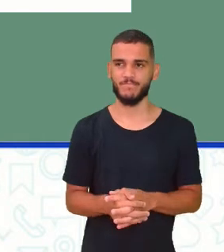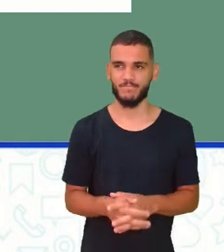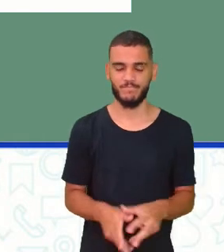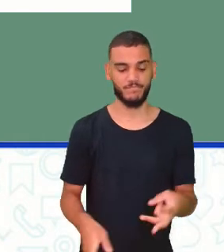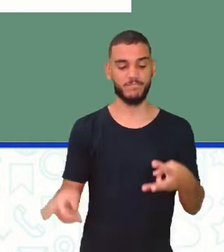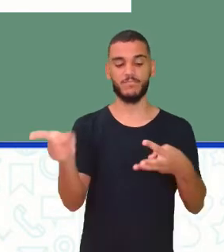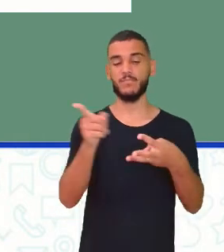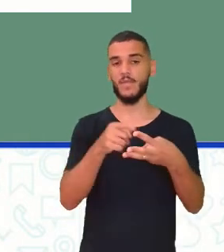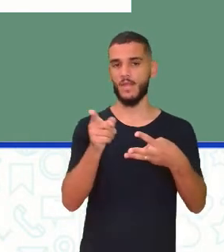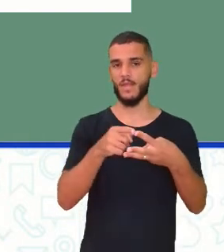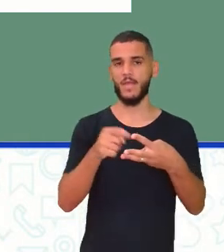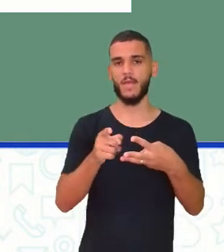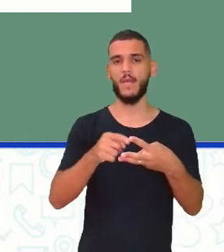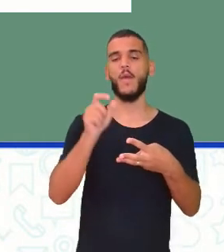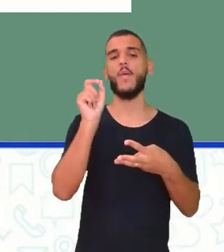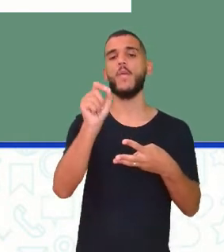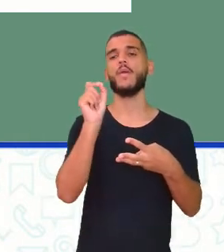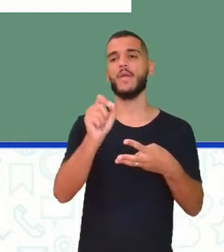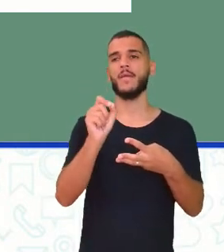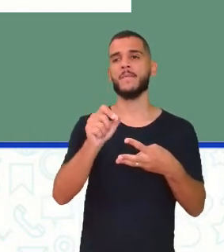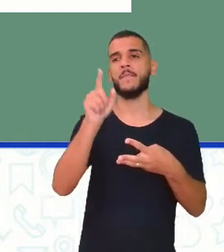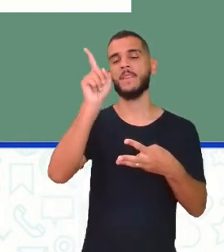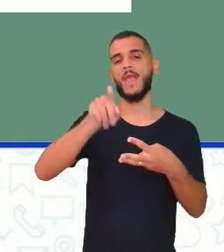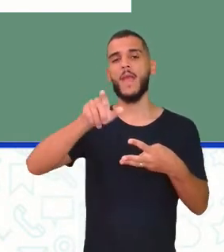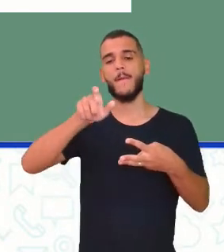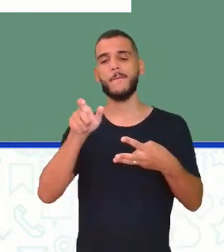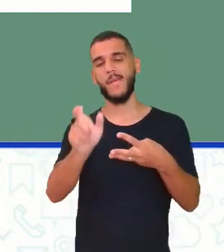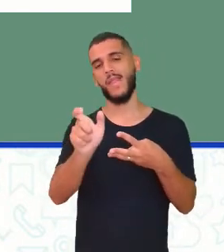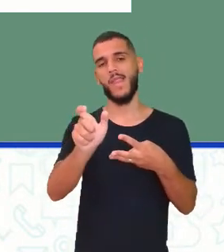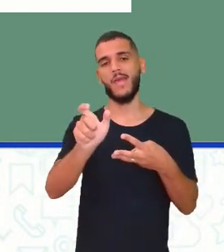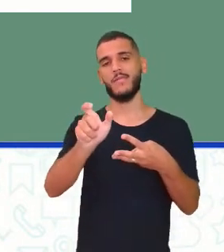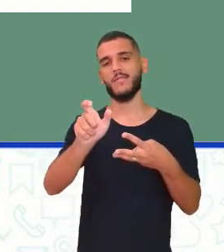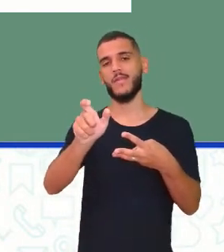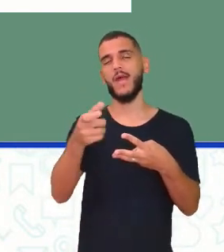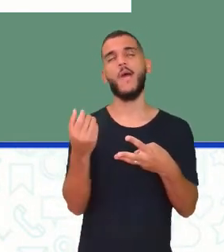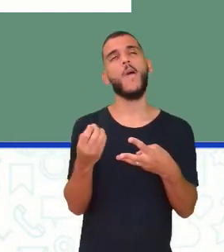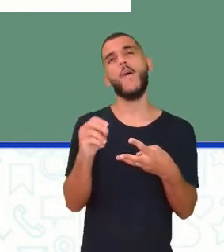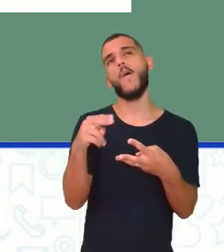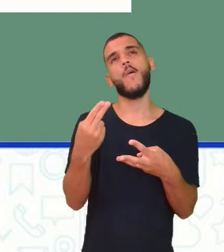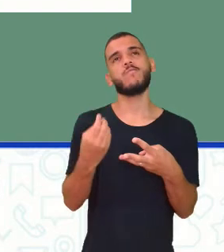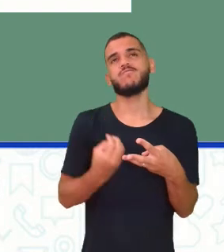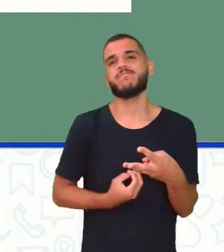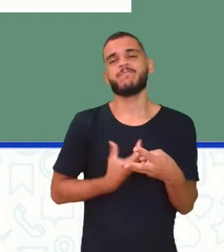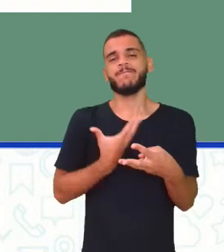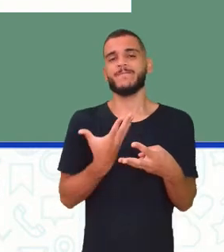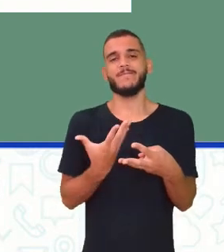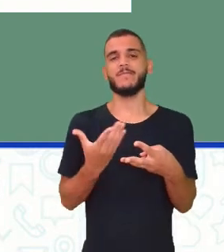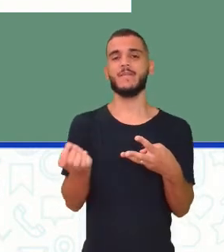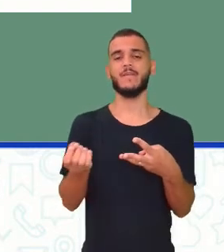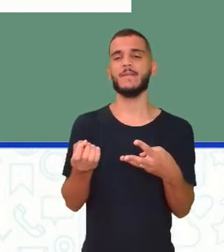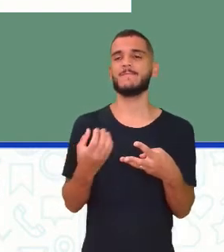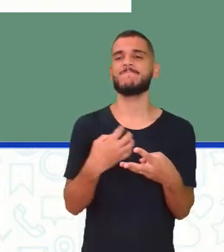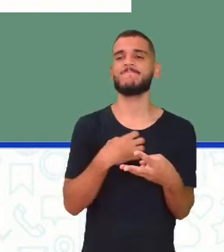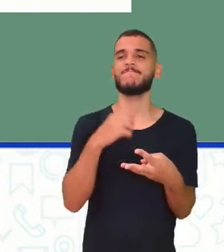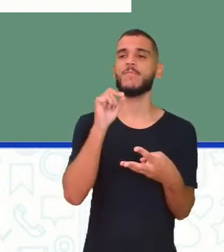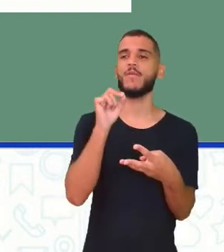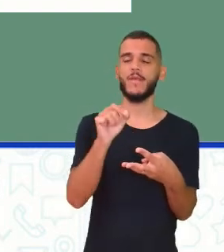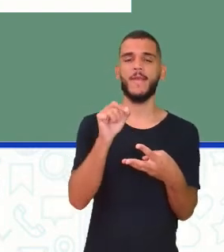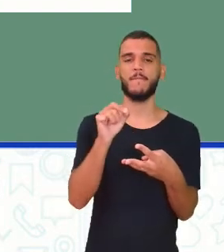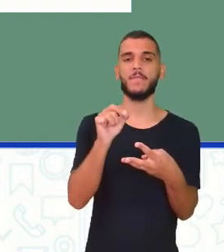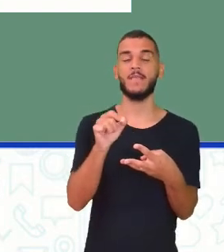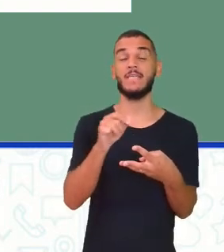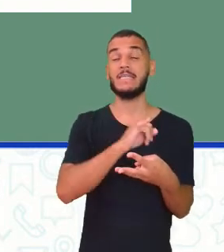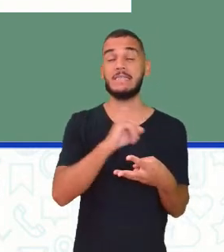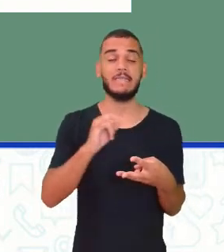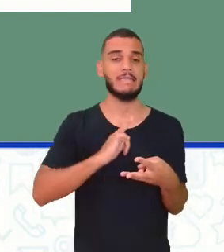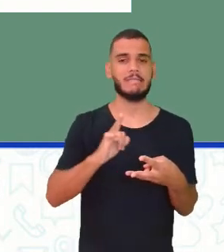Então, neologismo é uma palavra ou expressão nova com sentido renovado, que, conforme a